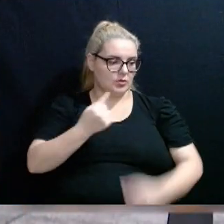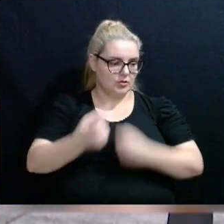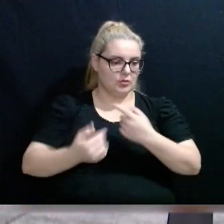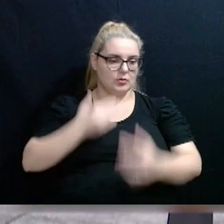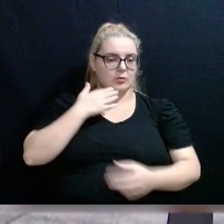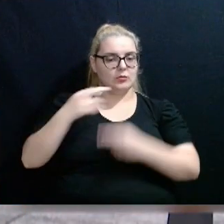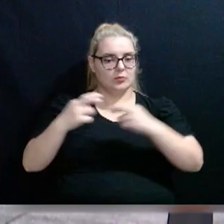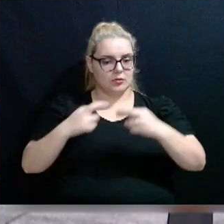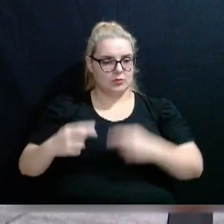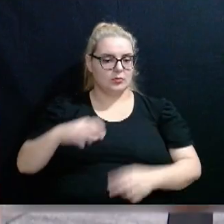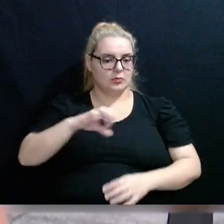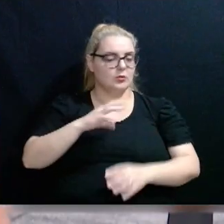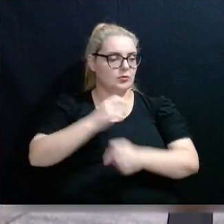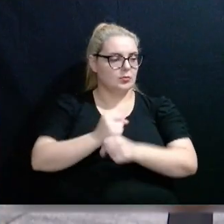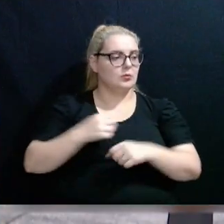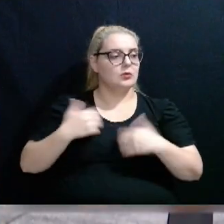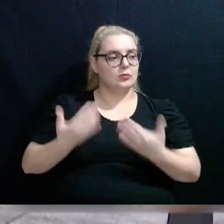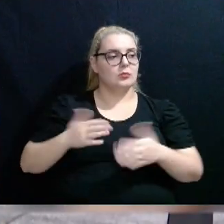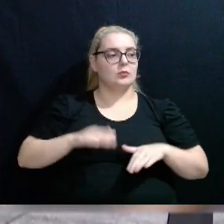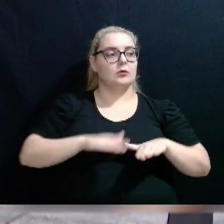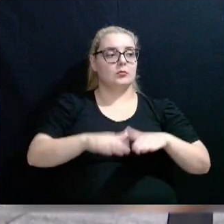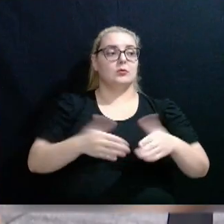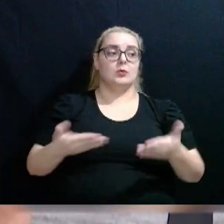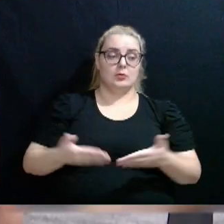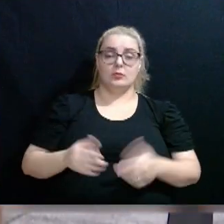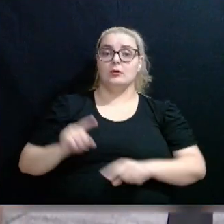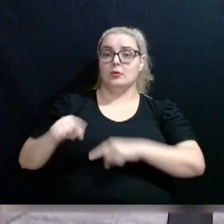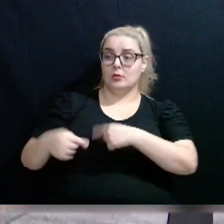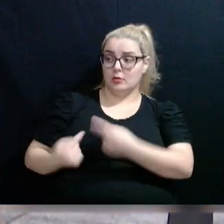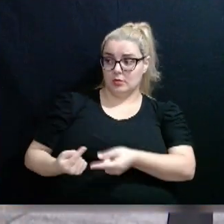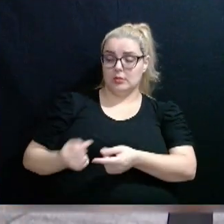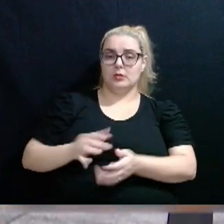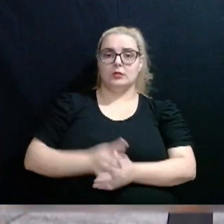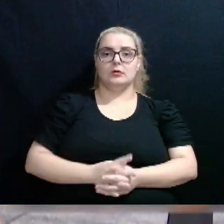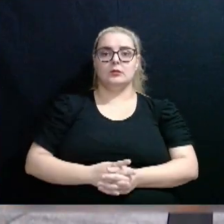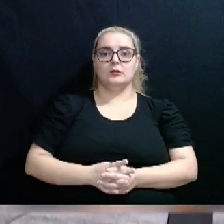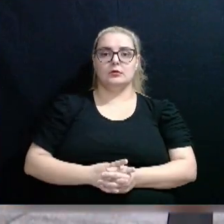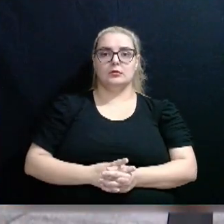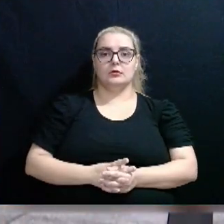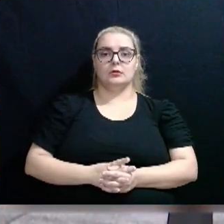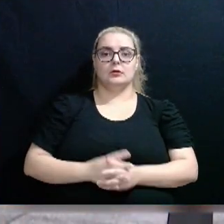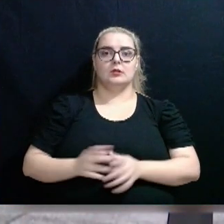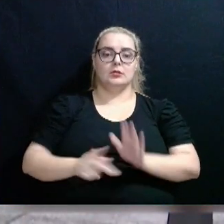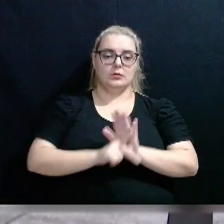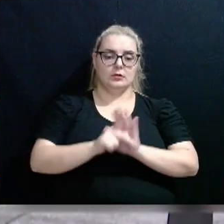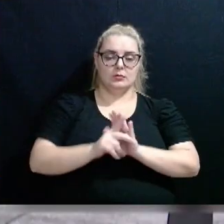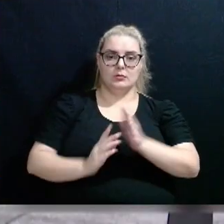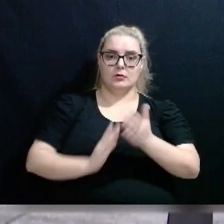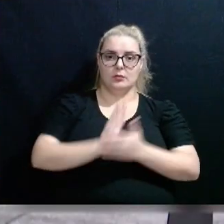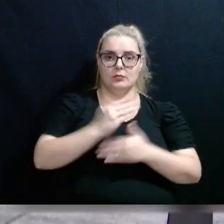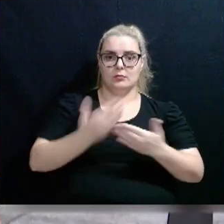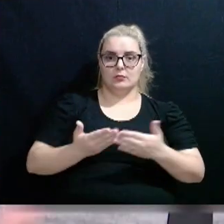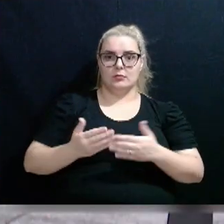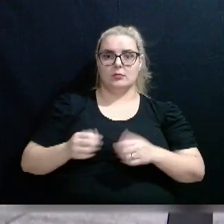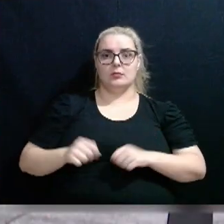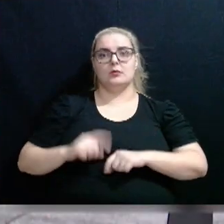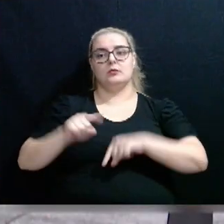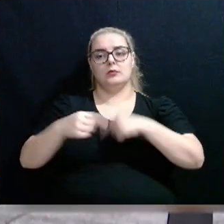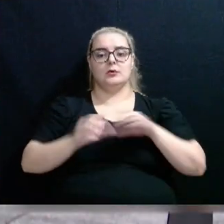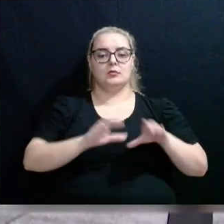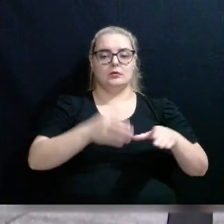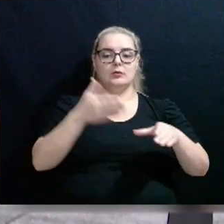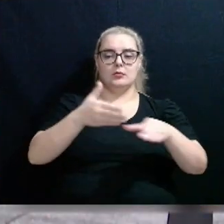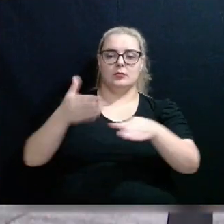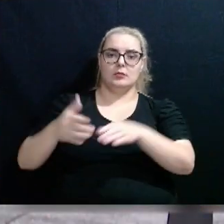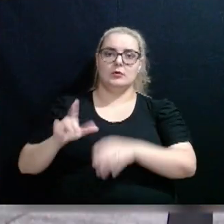no total. Qual o próximo passo? O próximo passo é esses projetos que foram aprovados aqui irem para as outras comissões, depois